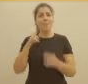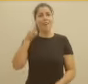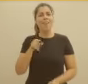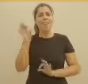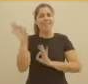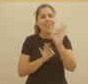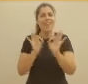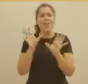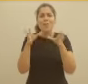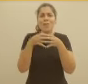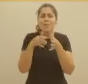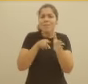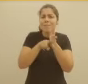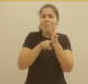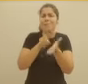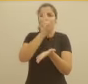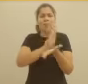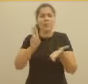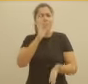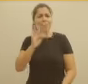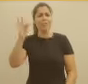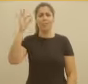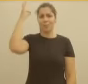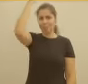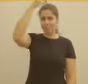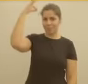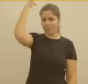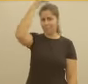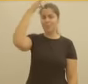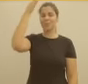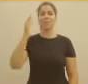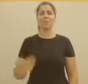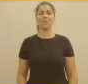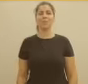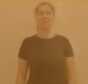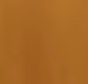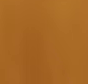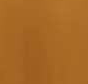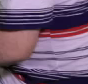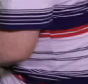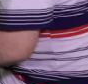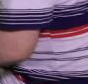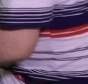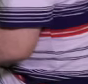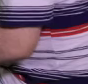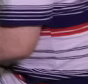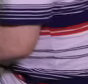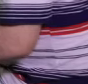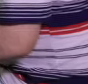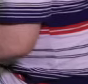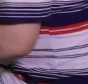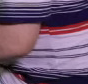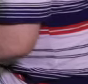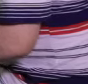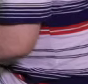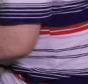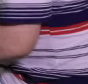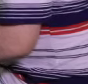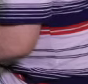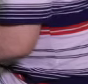O robô é um projeto de um grupo de pesquisa da Universidade Federal do Espírito Santo. Homem ajoelhado no chão, segundo um notebook